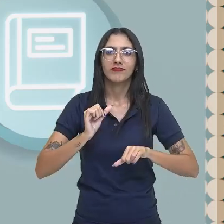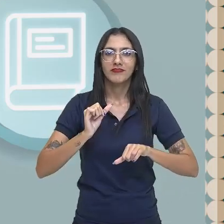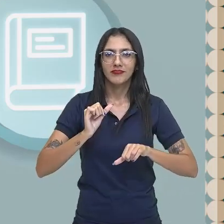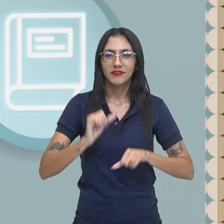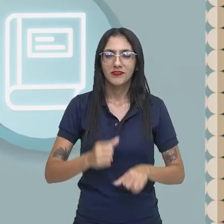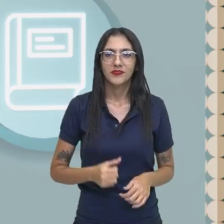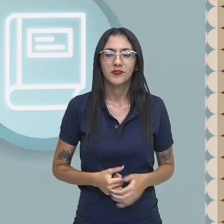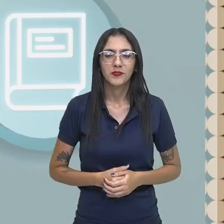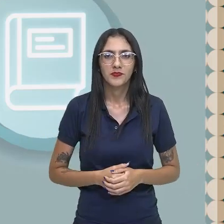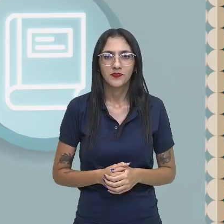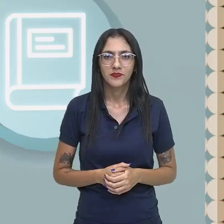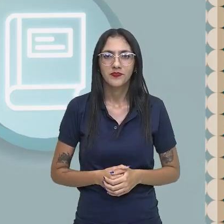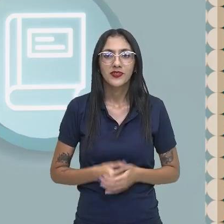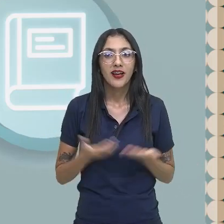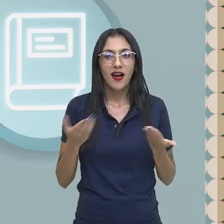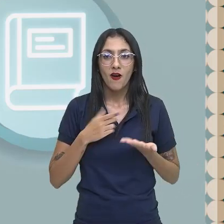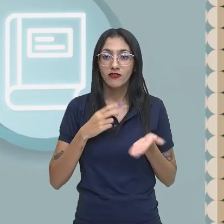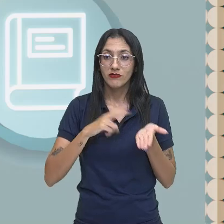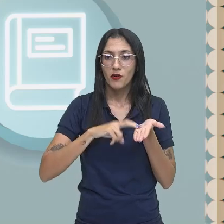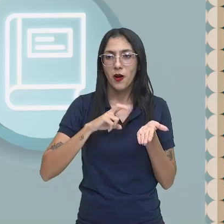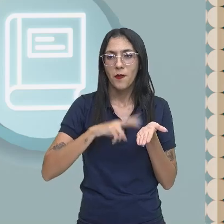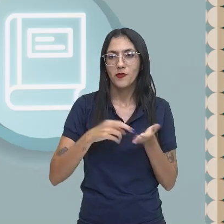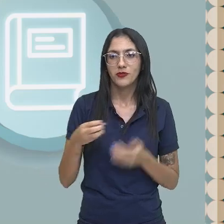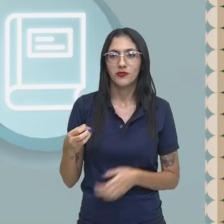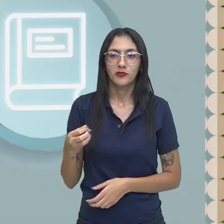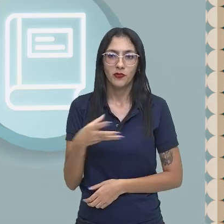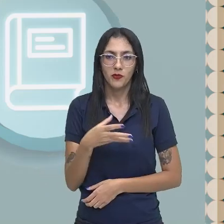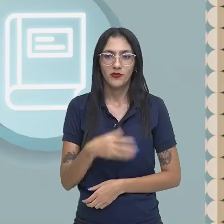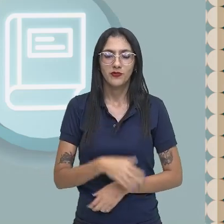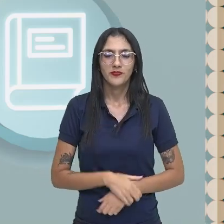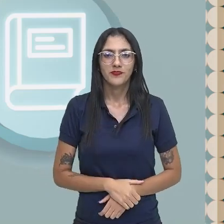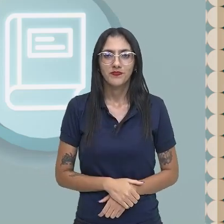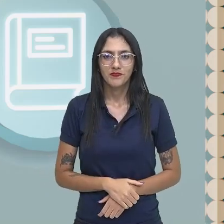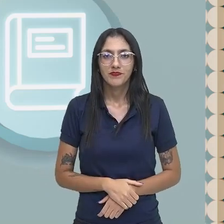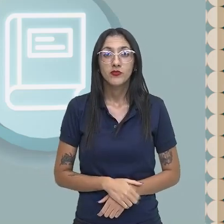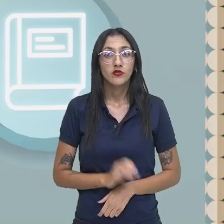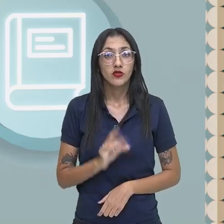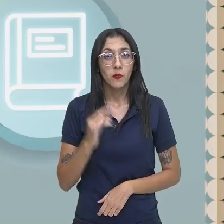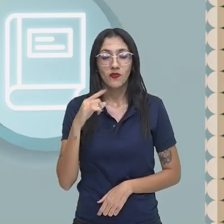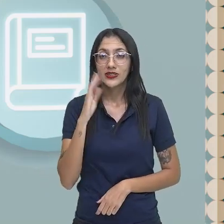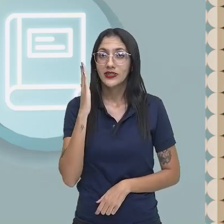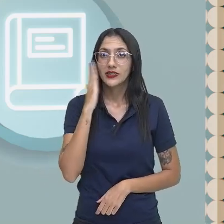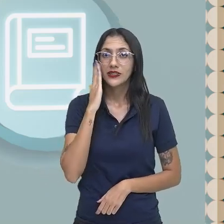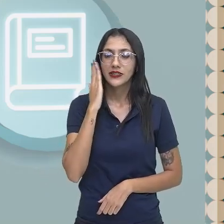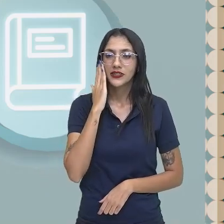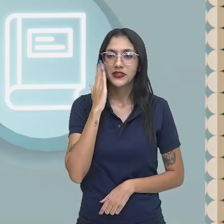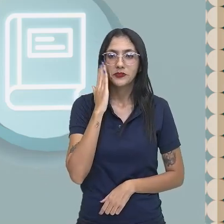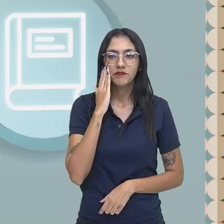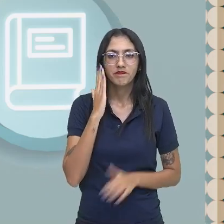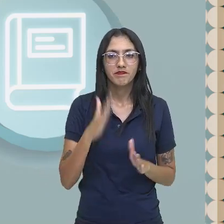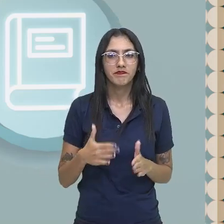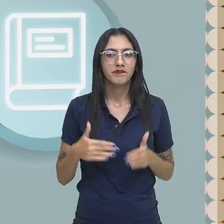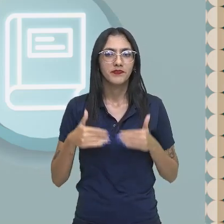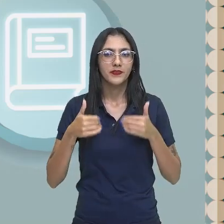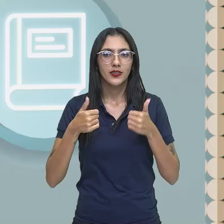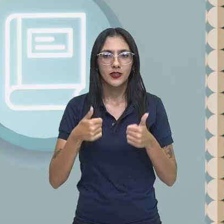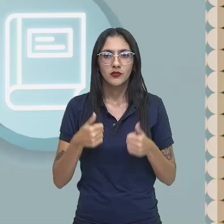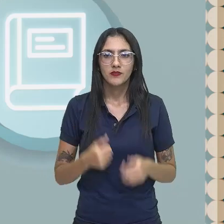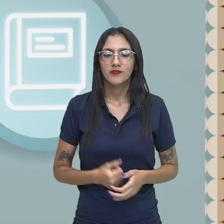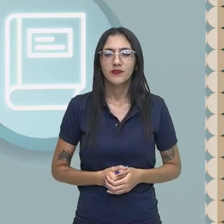a gente, né, tem outro vocabulário. Mas só para vocês entenderem, né, quando é que há